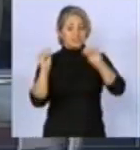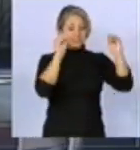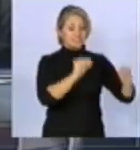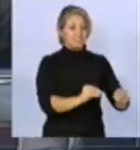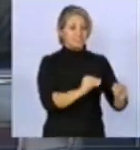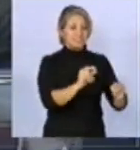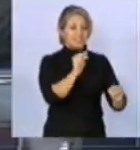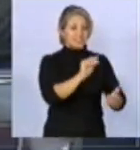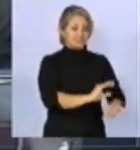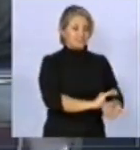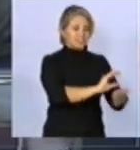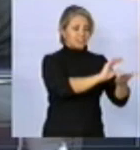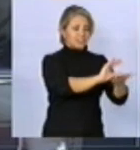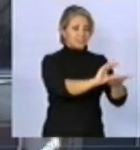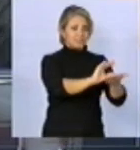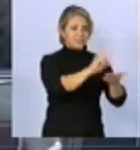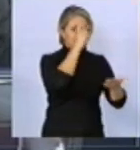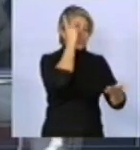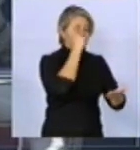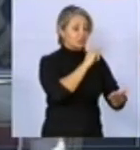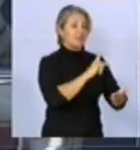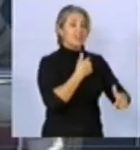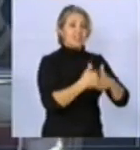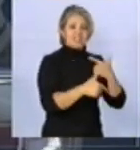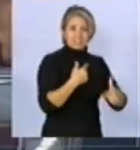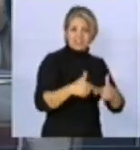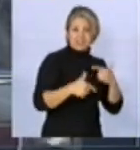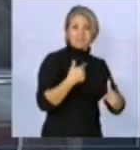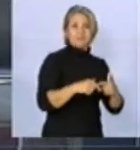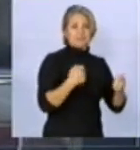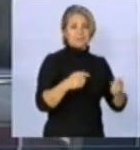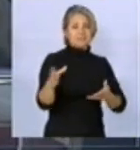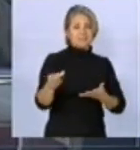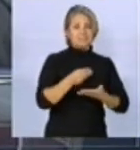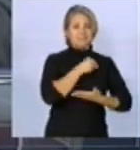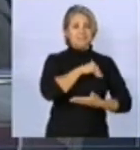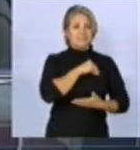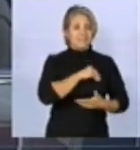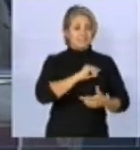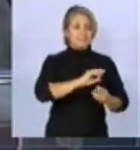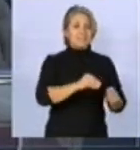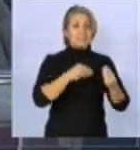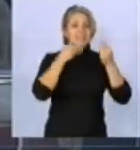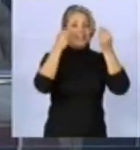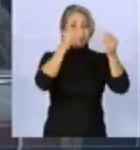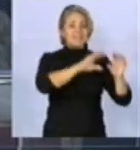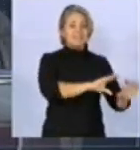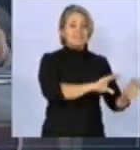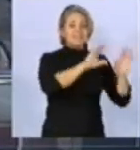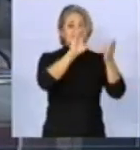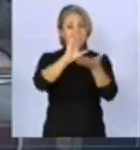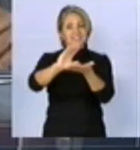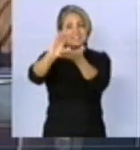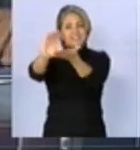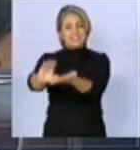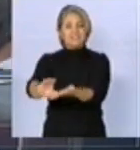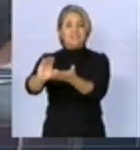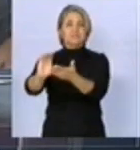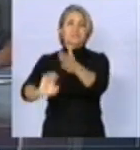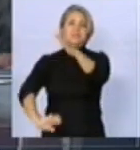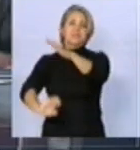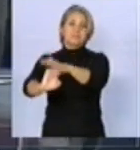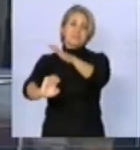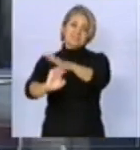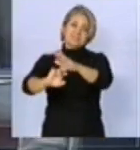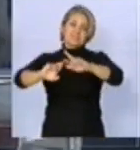renda do pobre Geral do Trabalhador precisa receber para empresas Possivelmente multinacionais ou eu